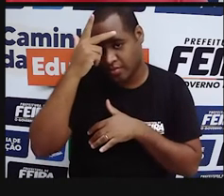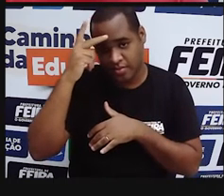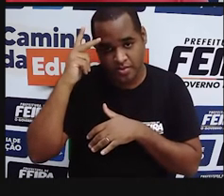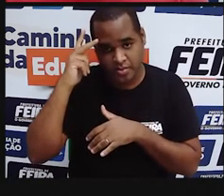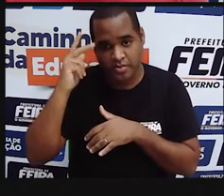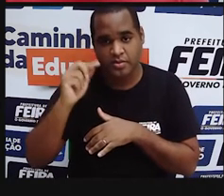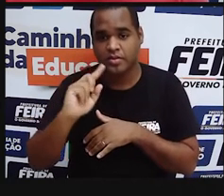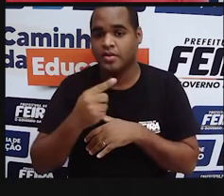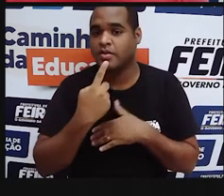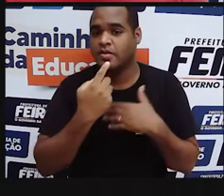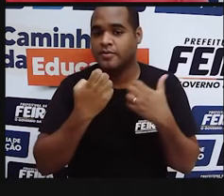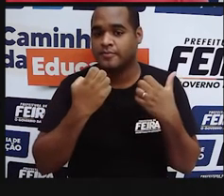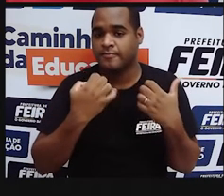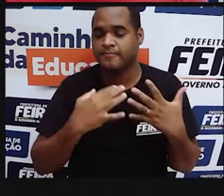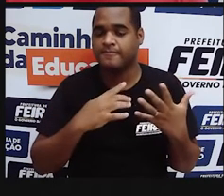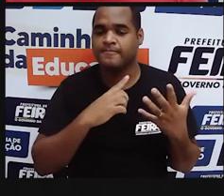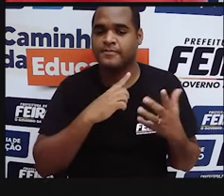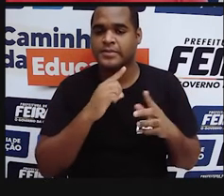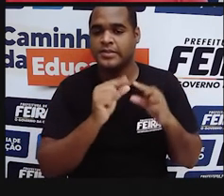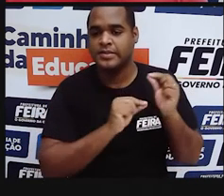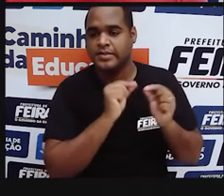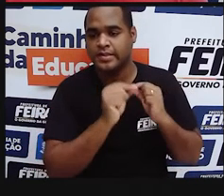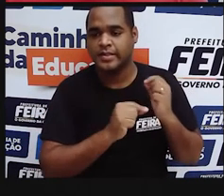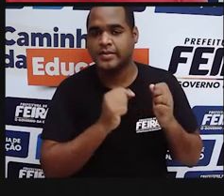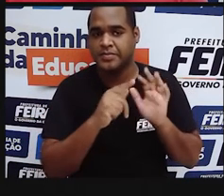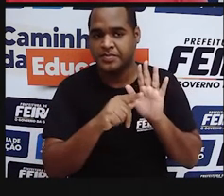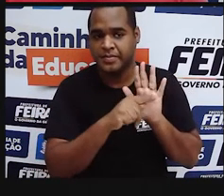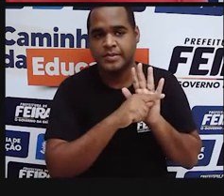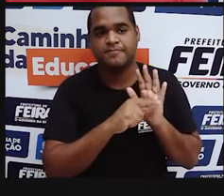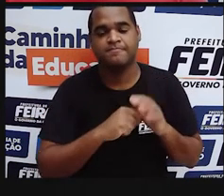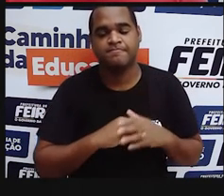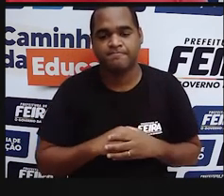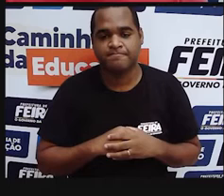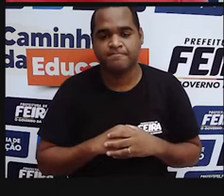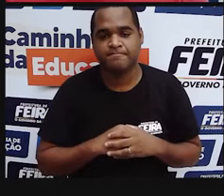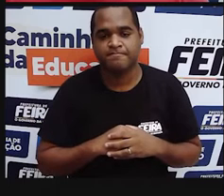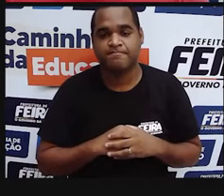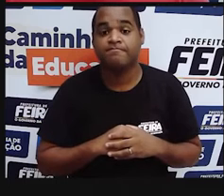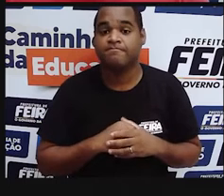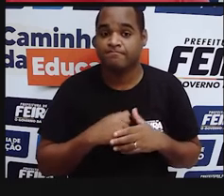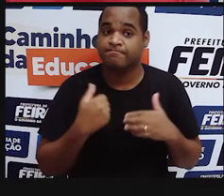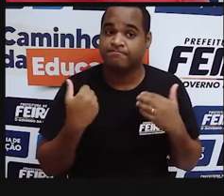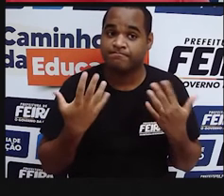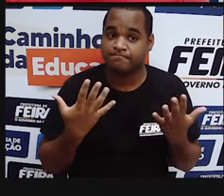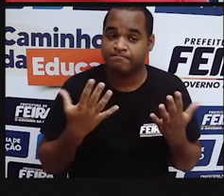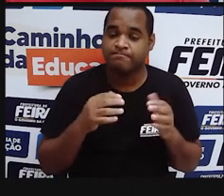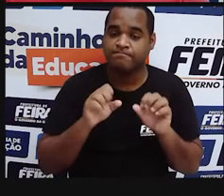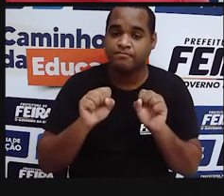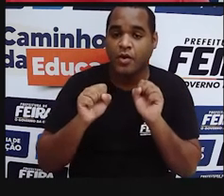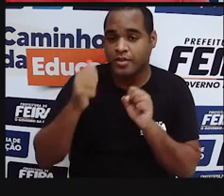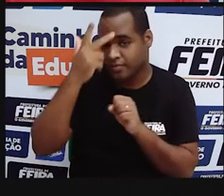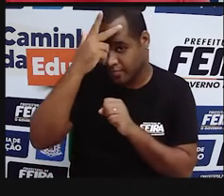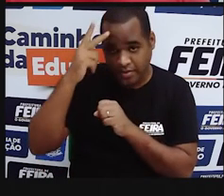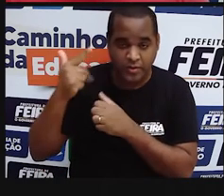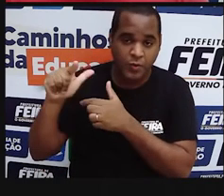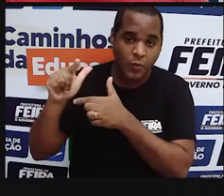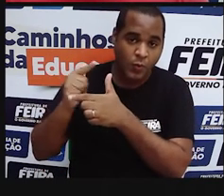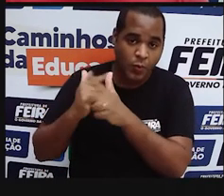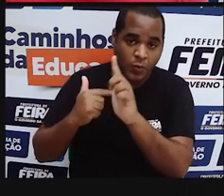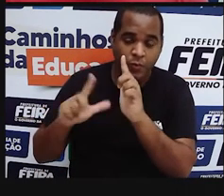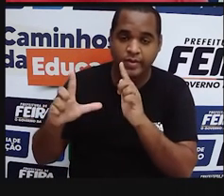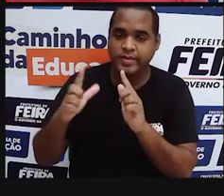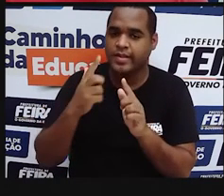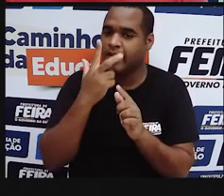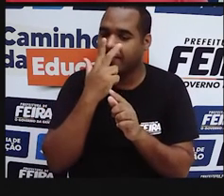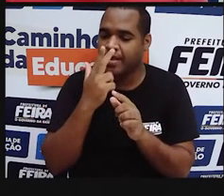maioria, definir os rumos que a sociedade vai ter. Garantir que todas as